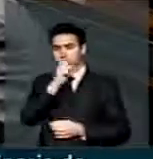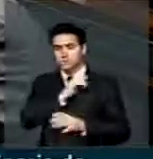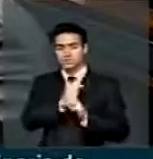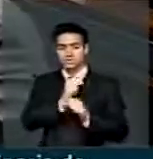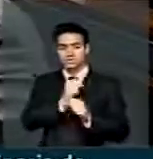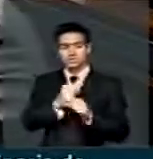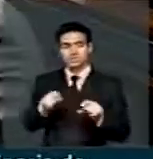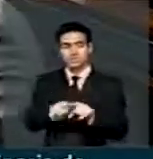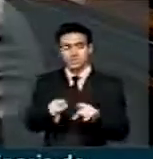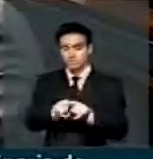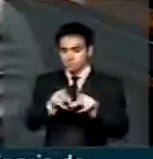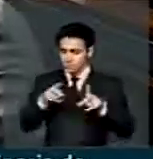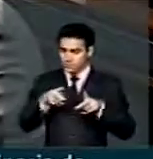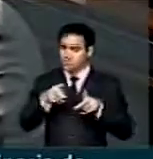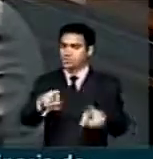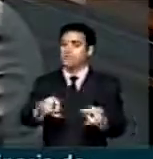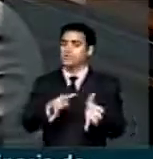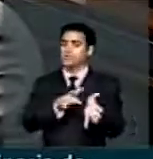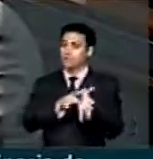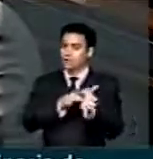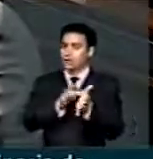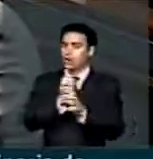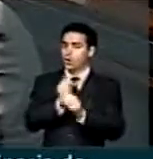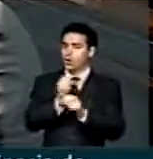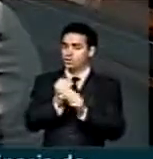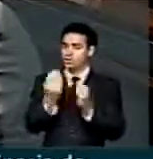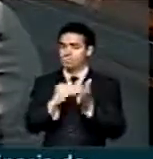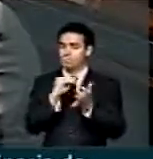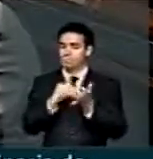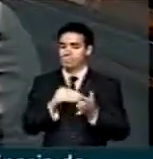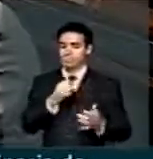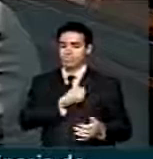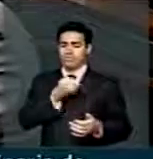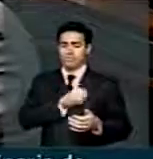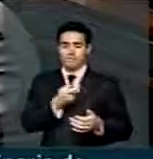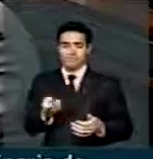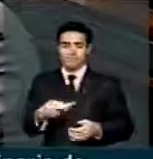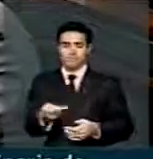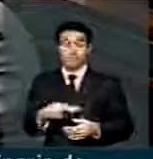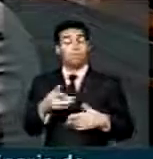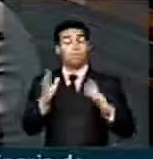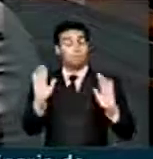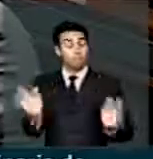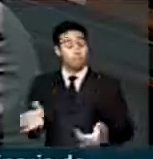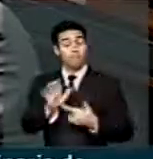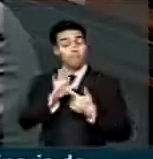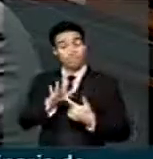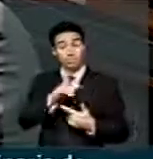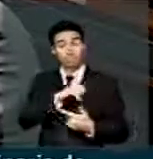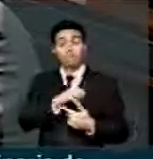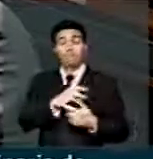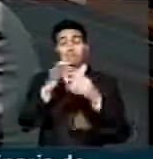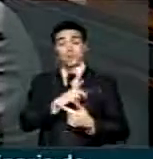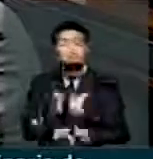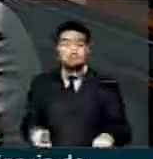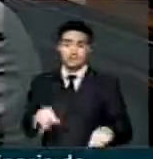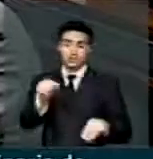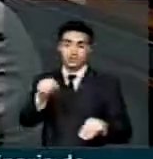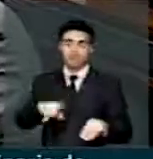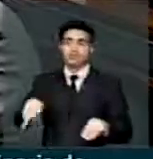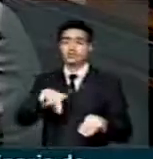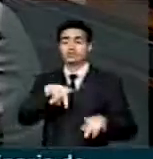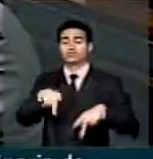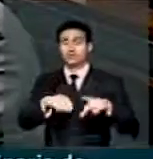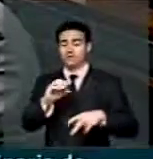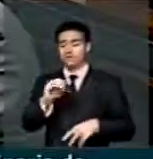que também continua maquiando as contas da Petrobras. Portanto, existem evidências consistentes de dano aos cofres